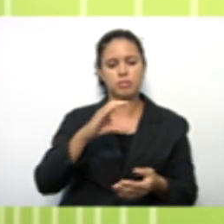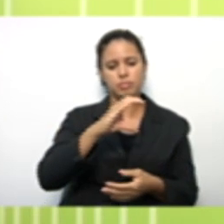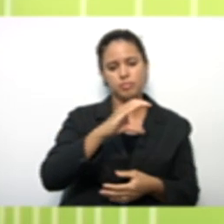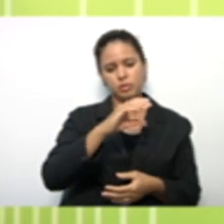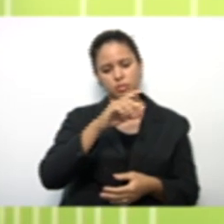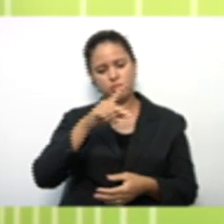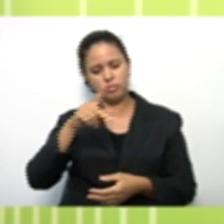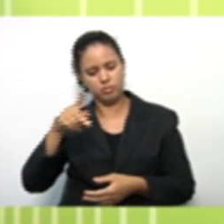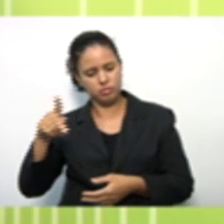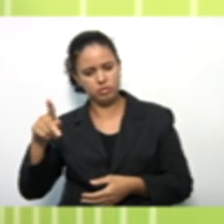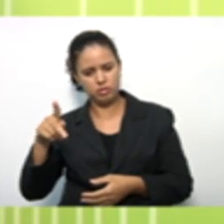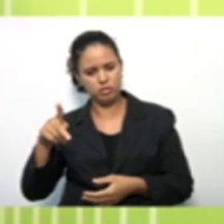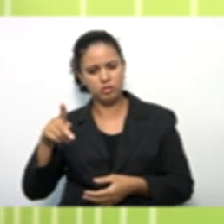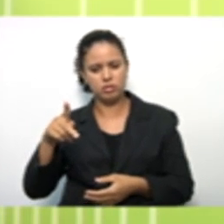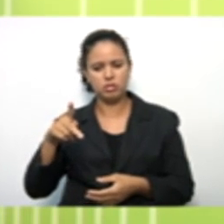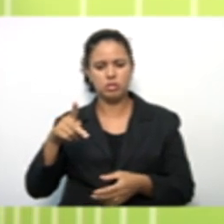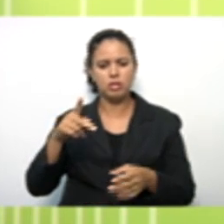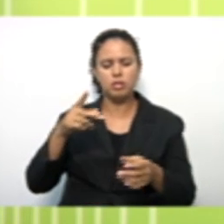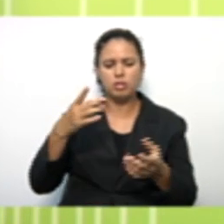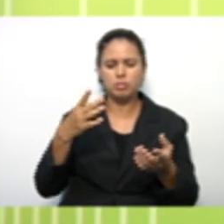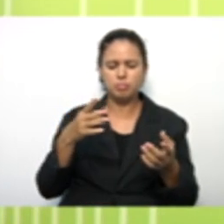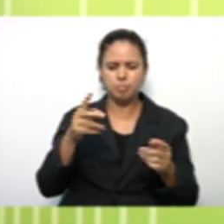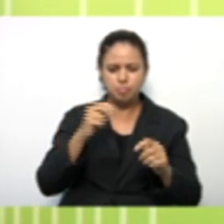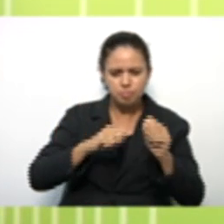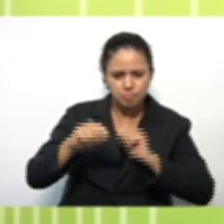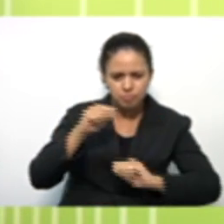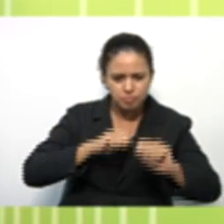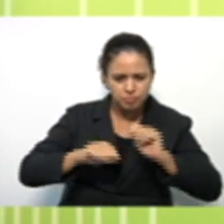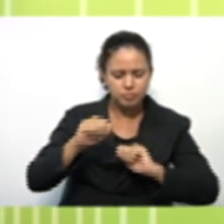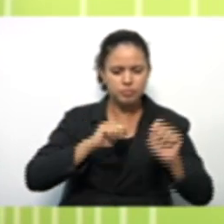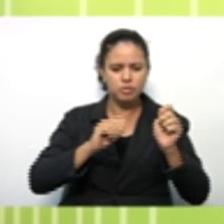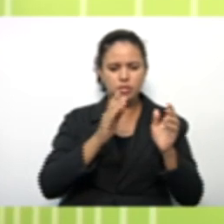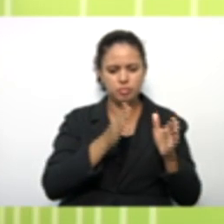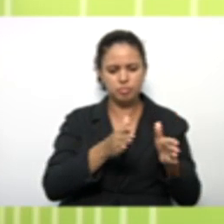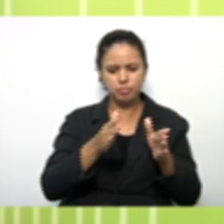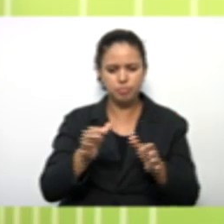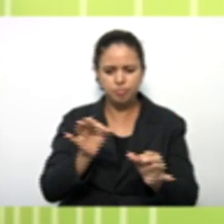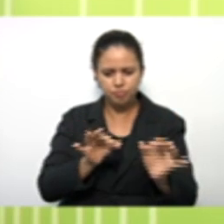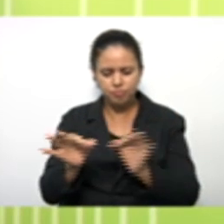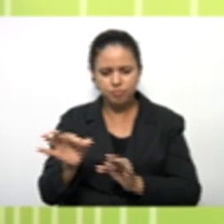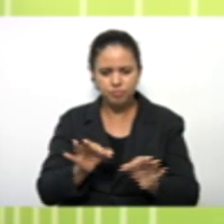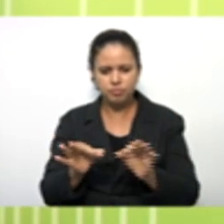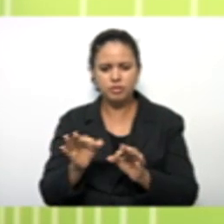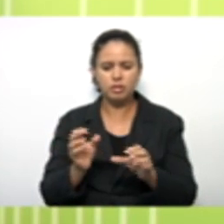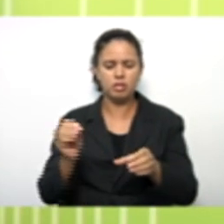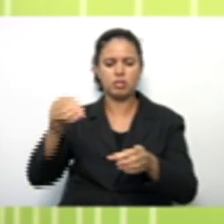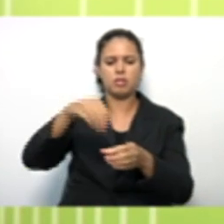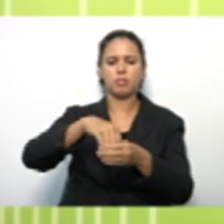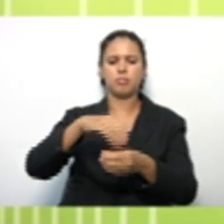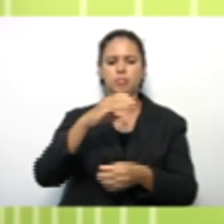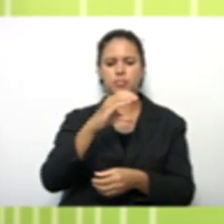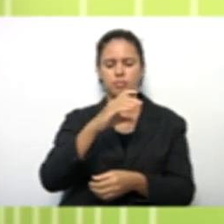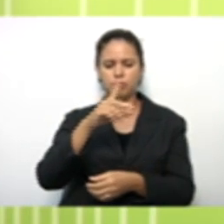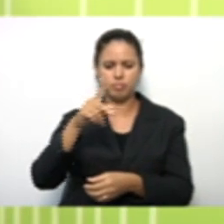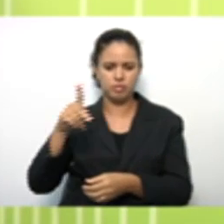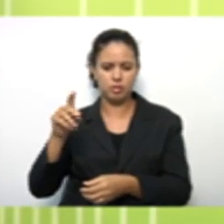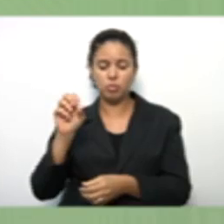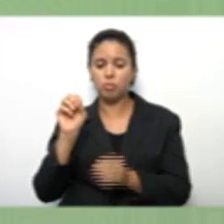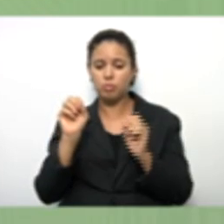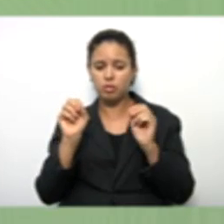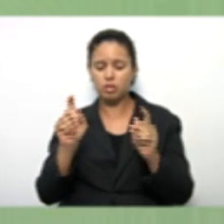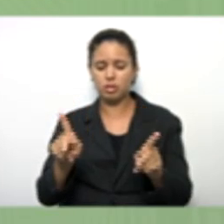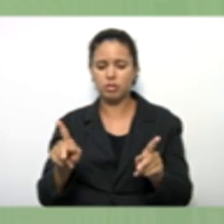seus administradores, é algo interessante que deve ser adotado nas cooperativas, ok?